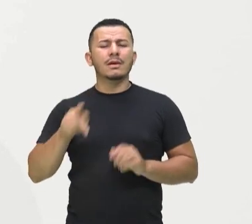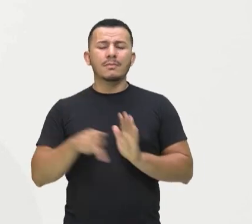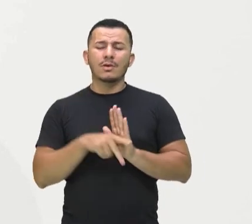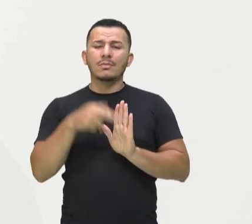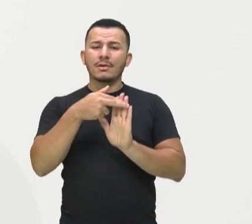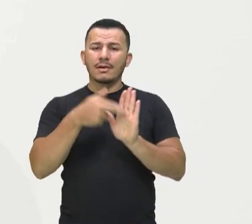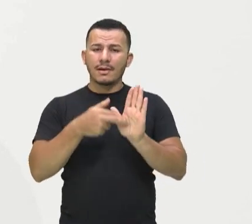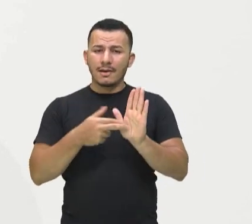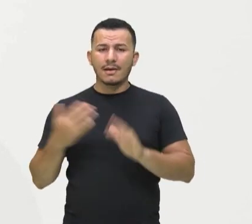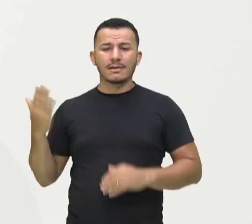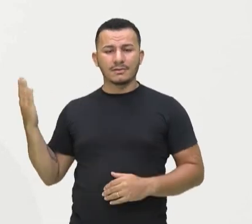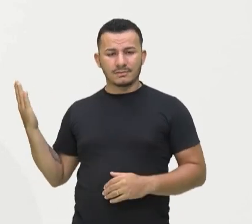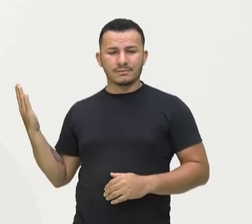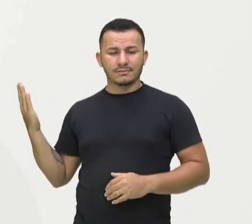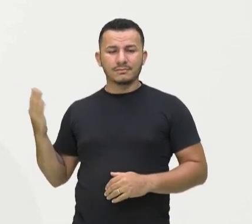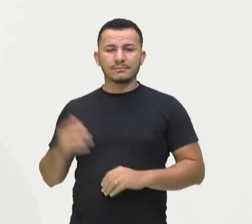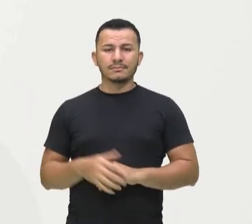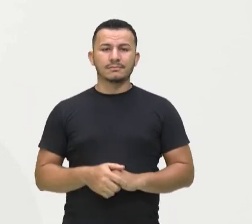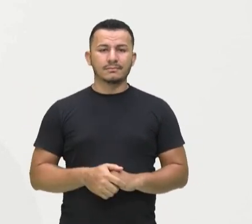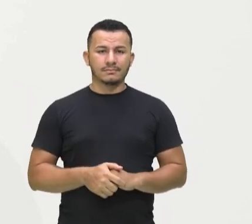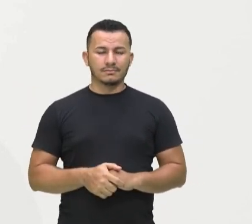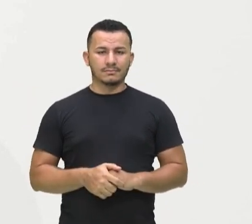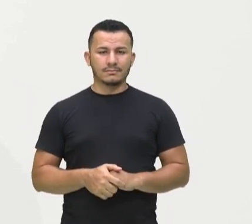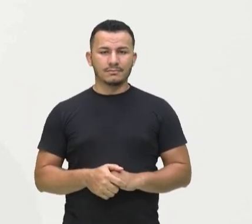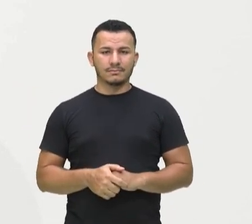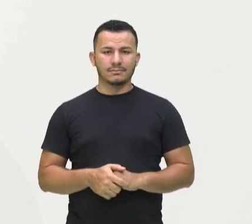fórmula, tá legal? Então, pessoal,